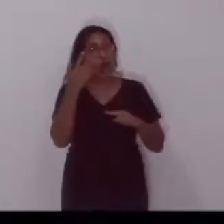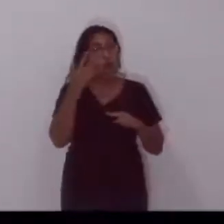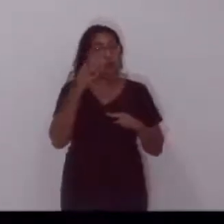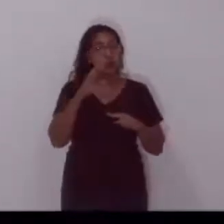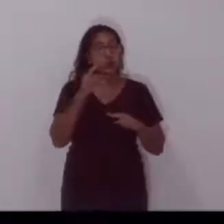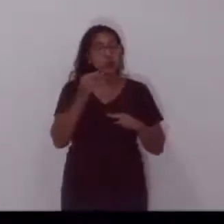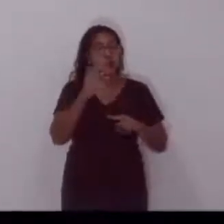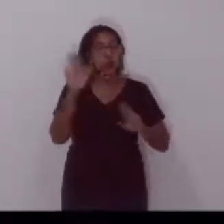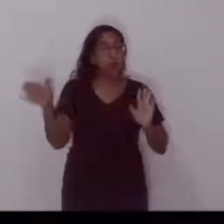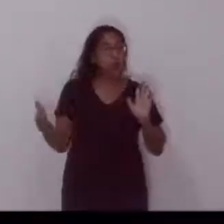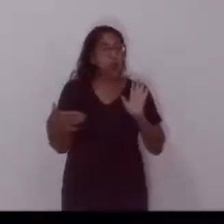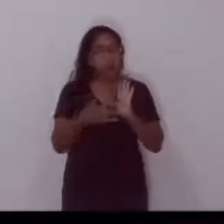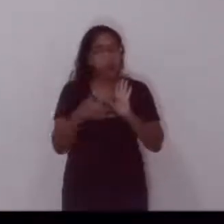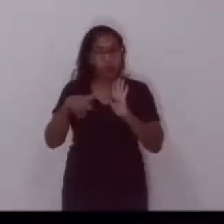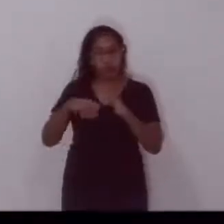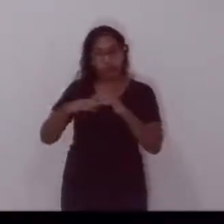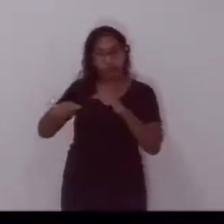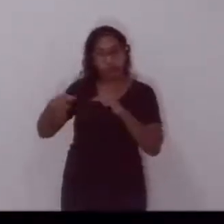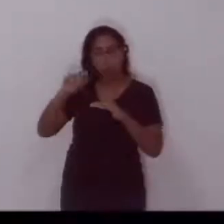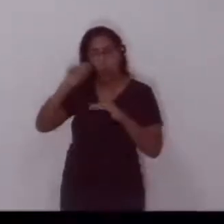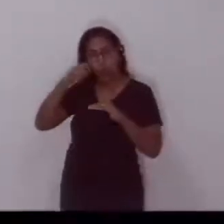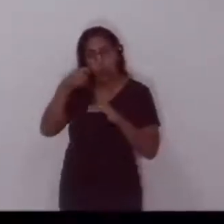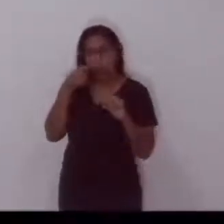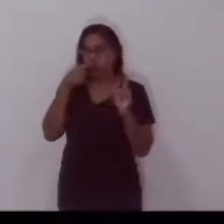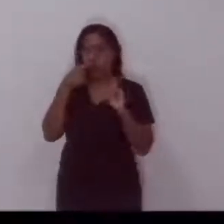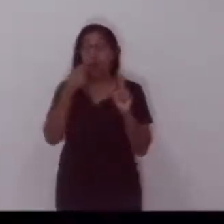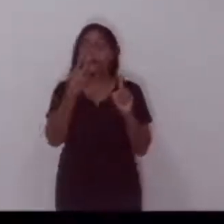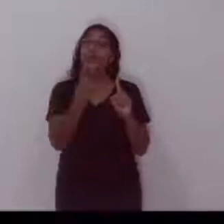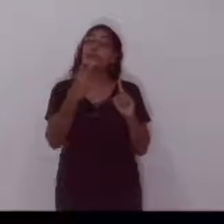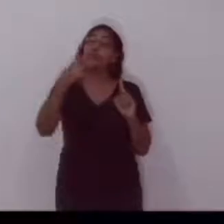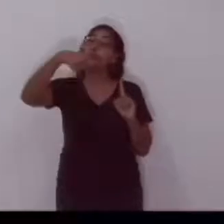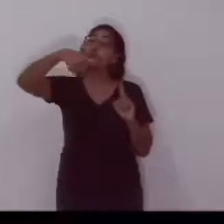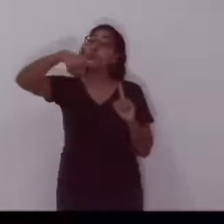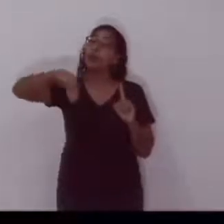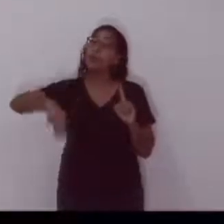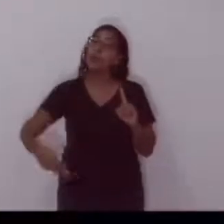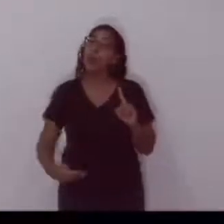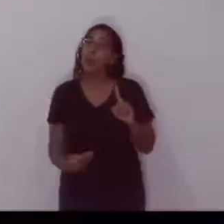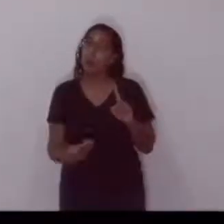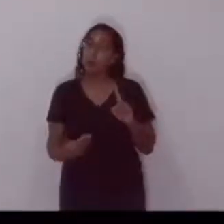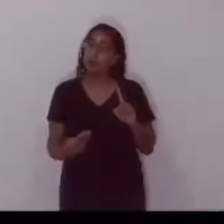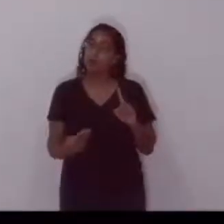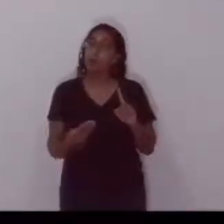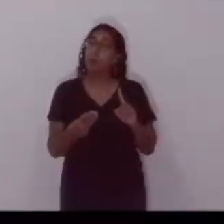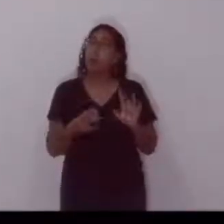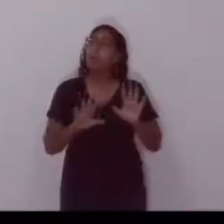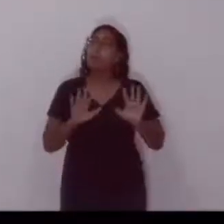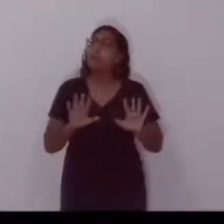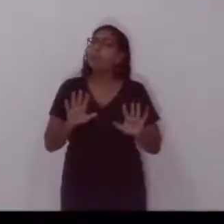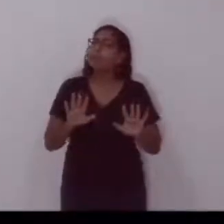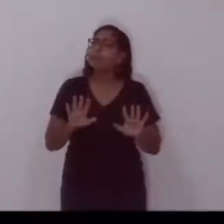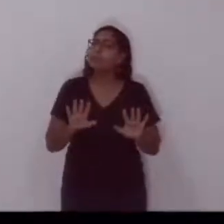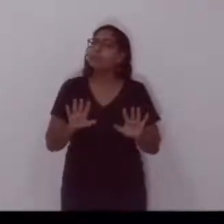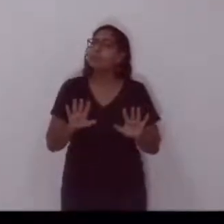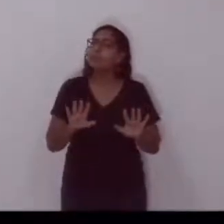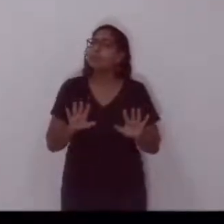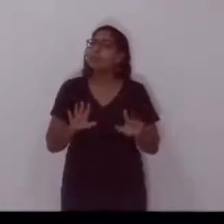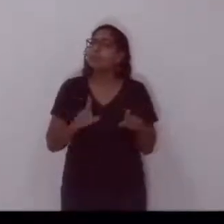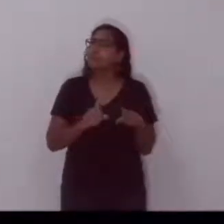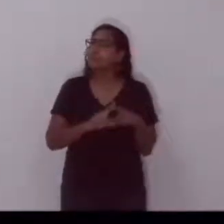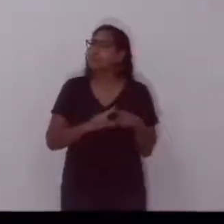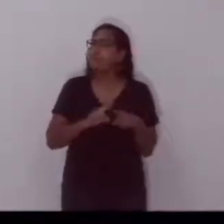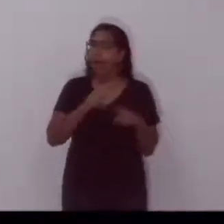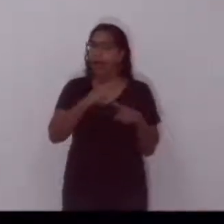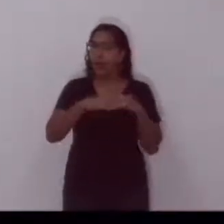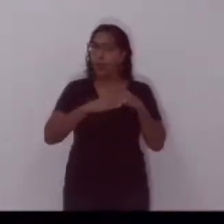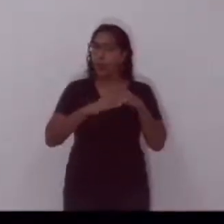Então, até 15 milhões para pagar 27 milhões. Duas perguntas. Primeiro, a qualidade do